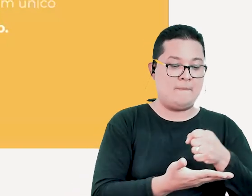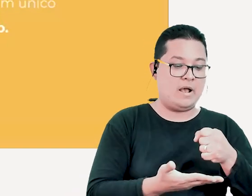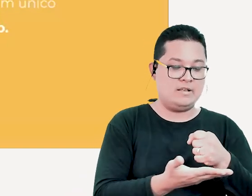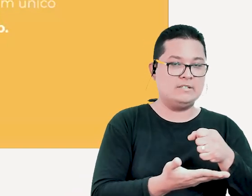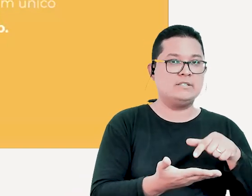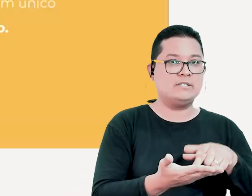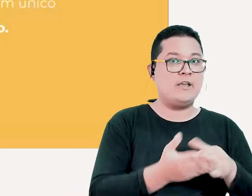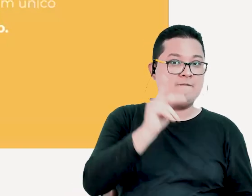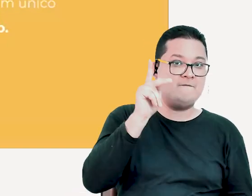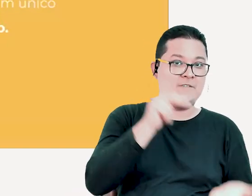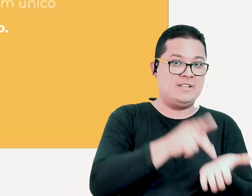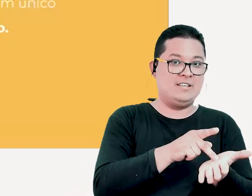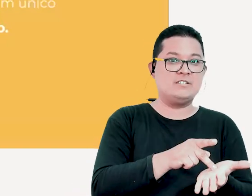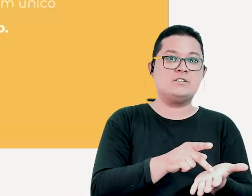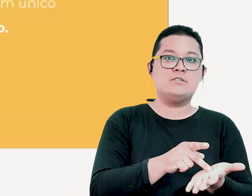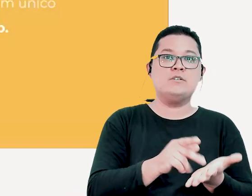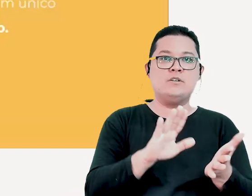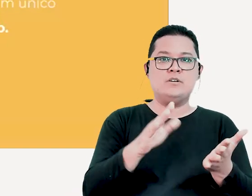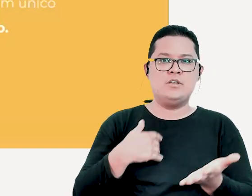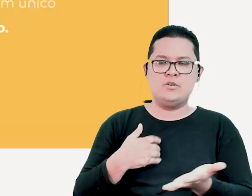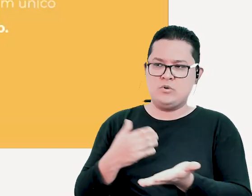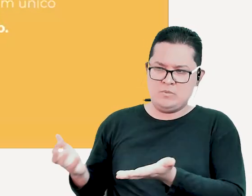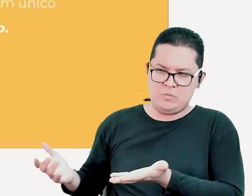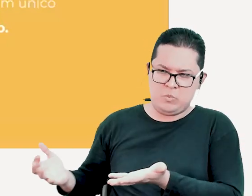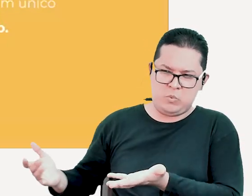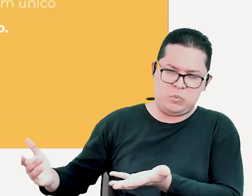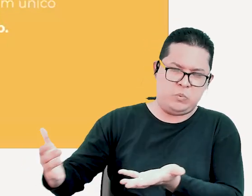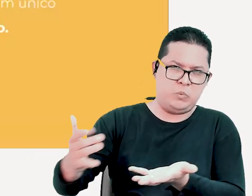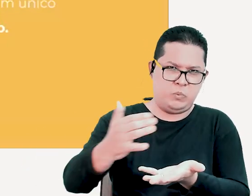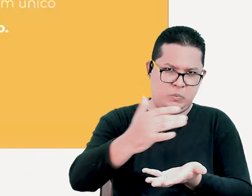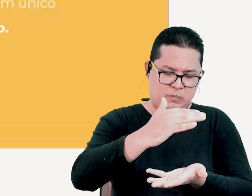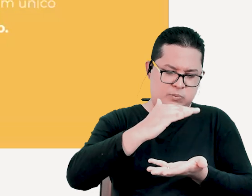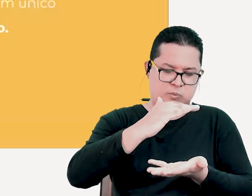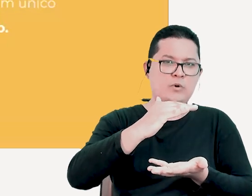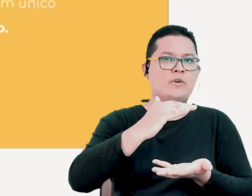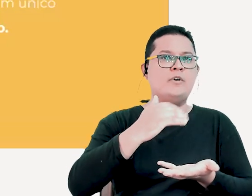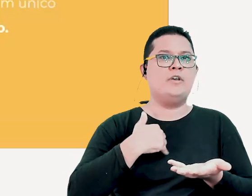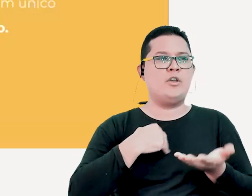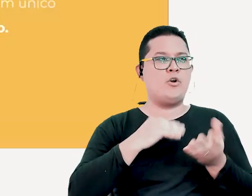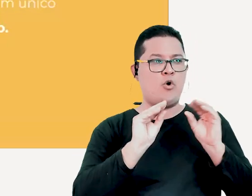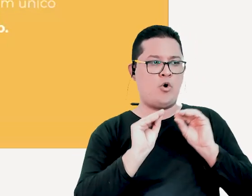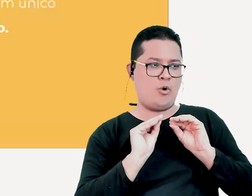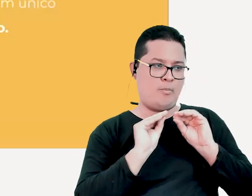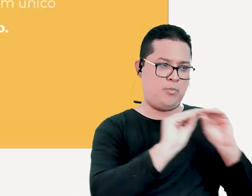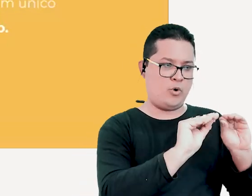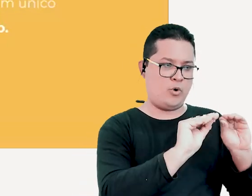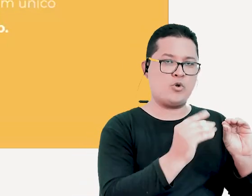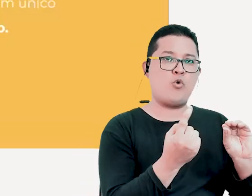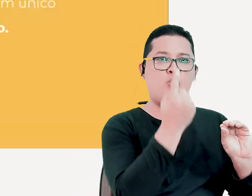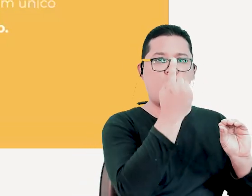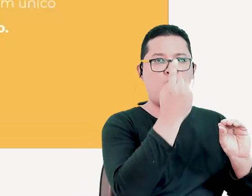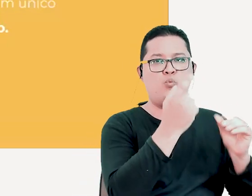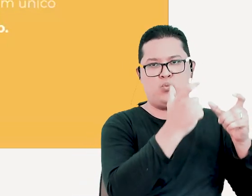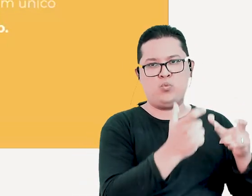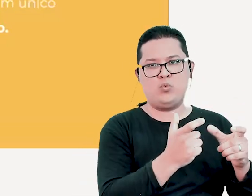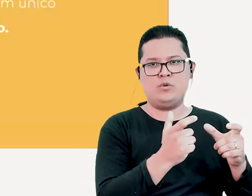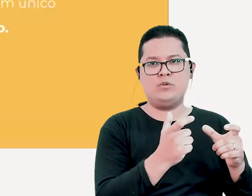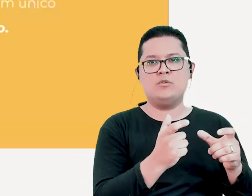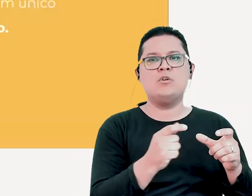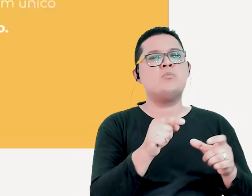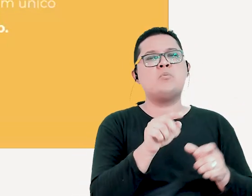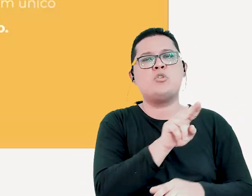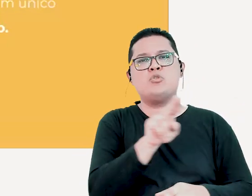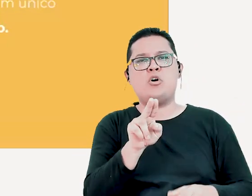ficar juntos em um único lugar, né? Então, é o que a gente pode chamar de repositório, né? Enfim, é